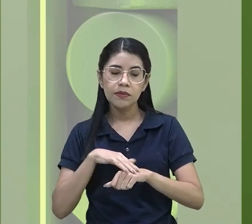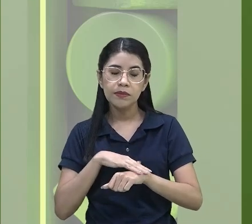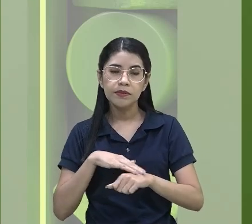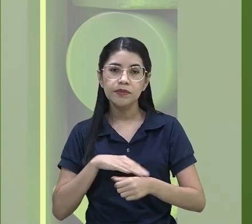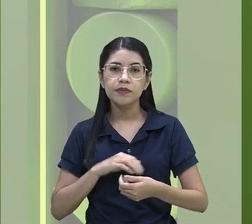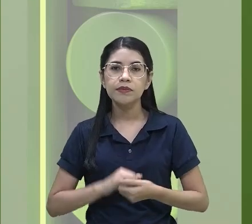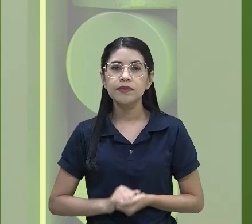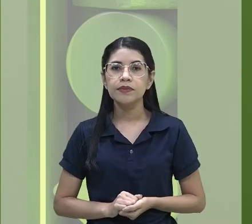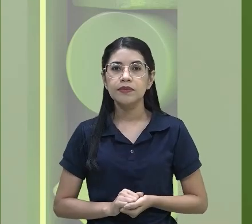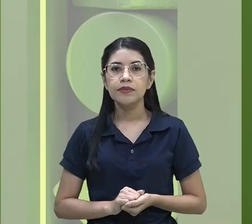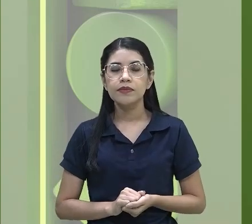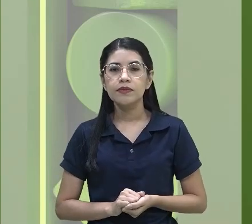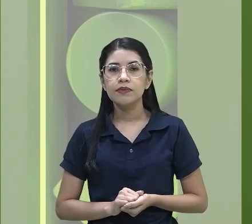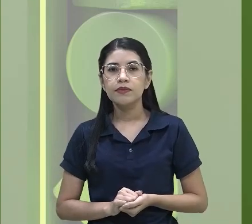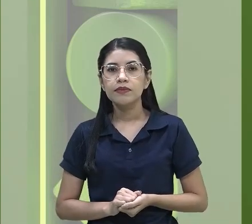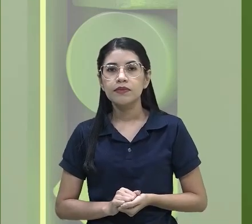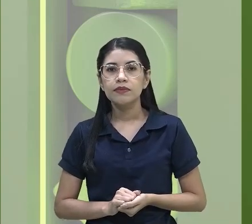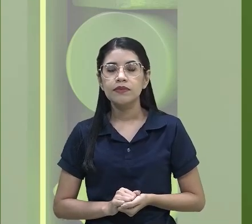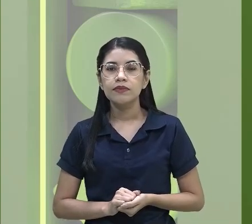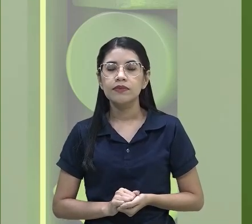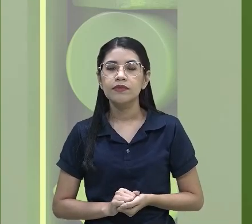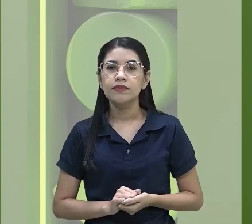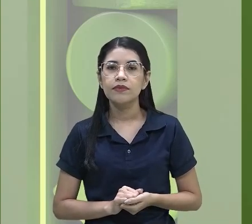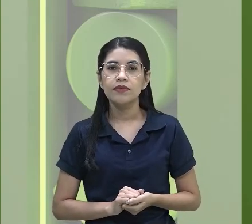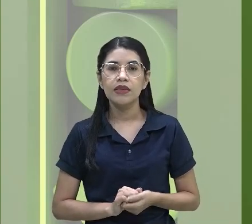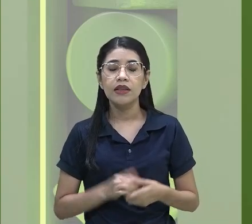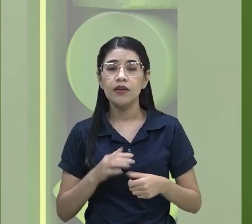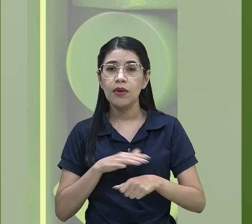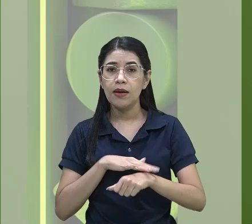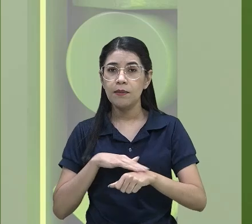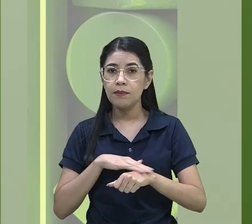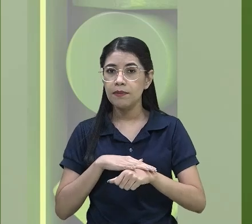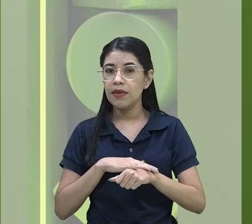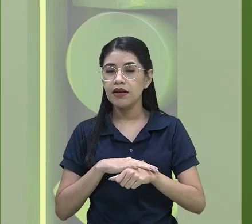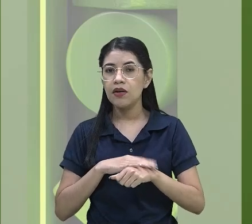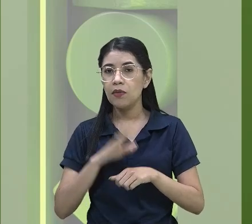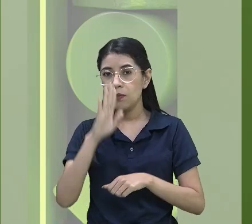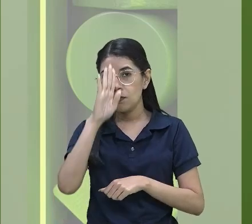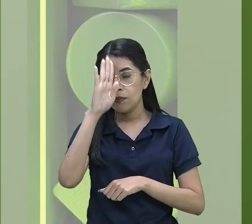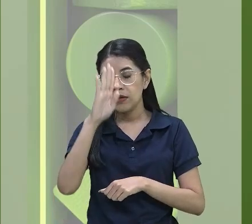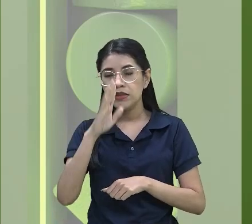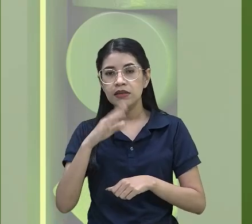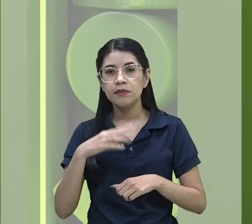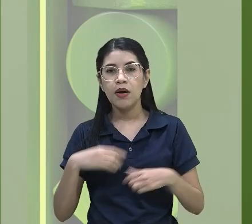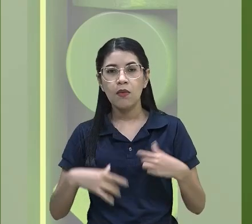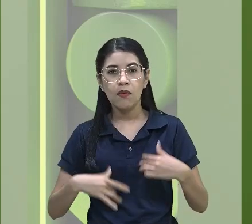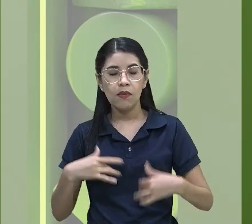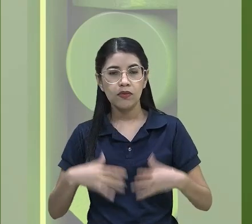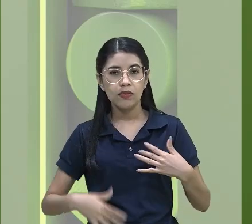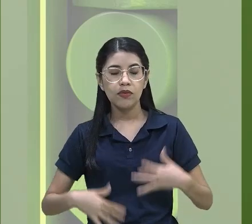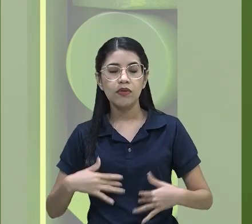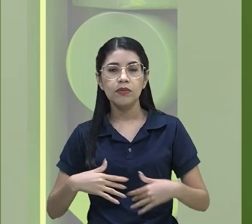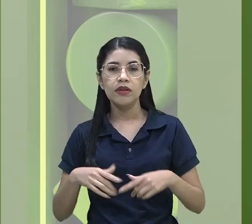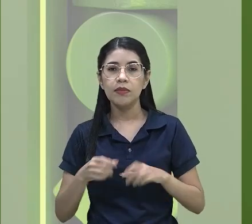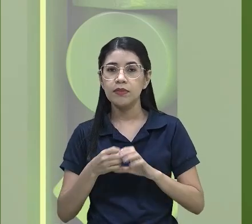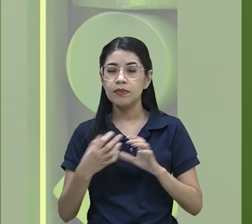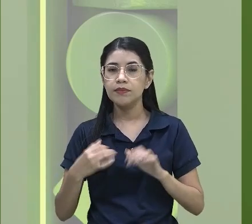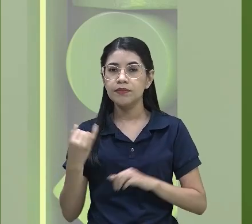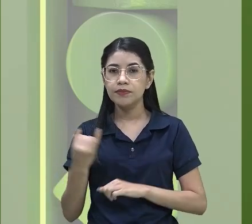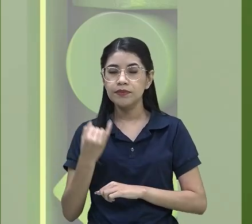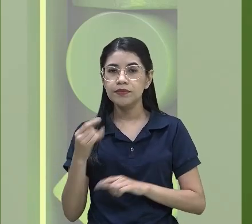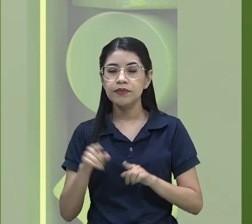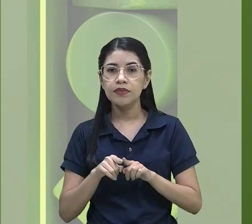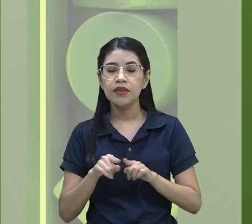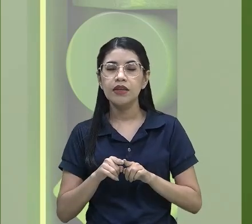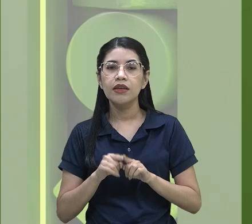interessante. Então, a pele é o maior órgão do corpo humano, como eu falei para vocês, aí essa característica é importante, que